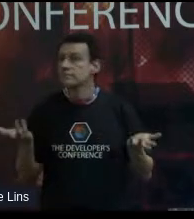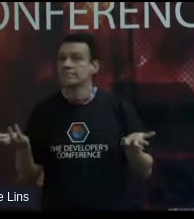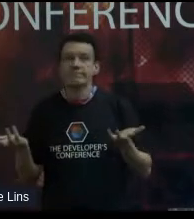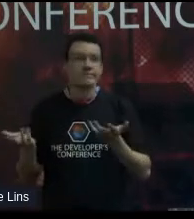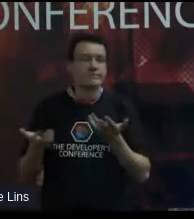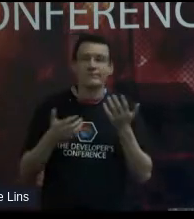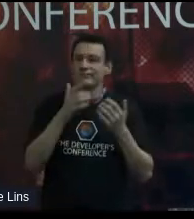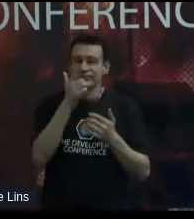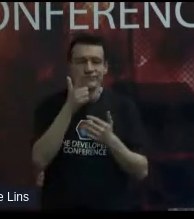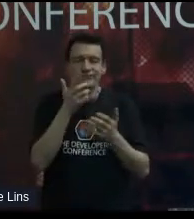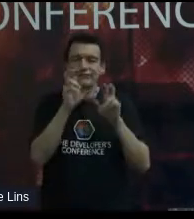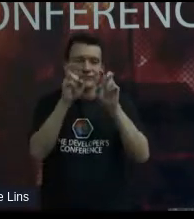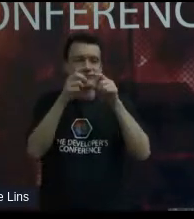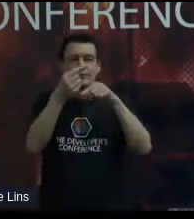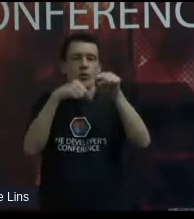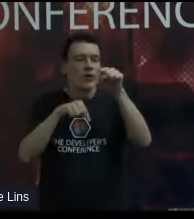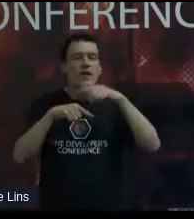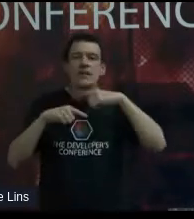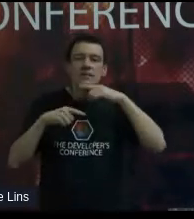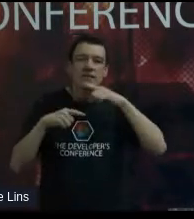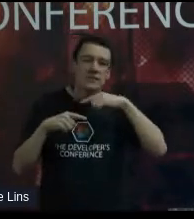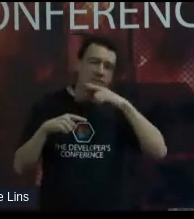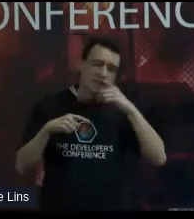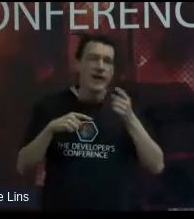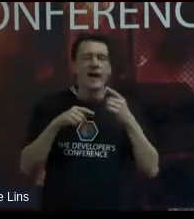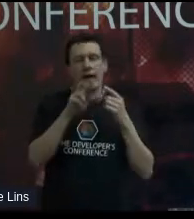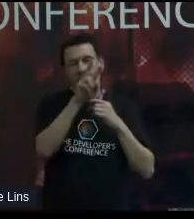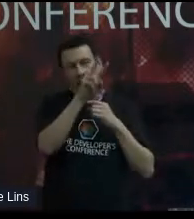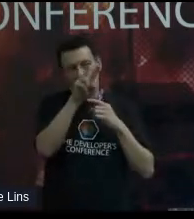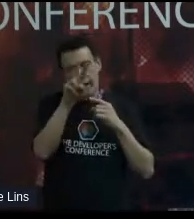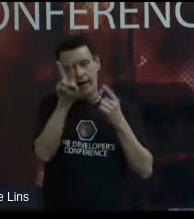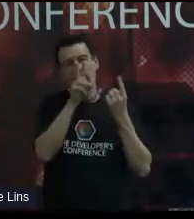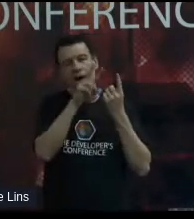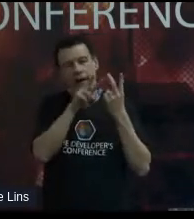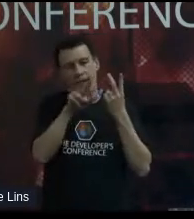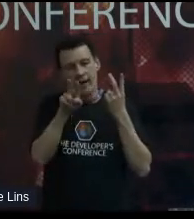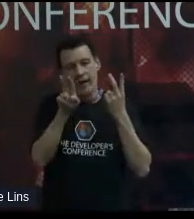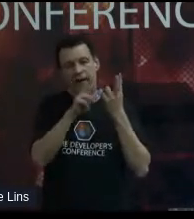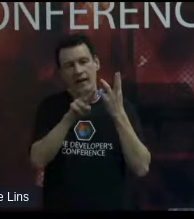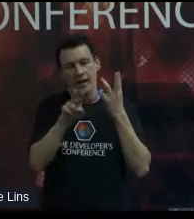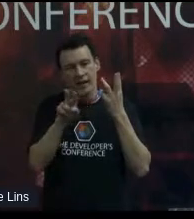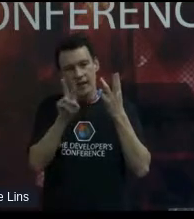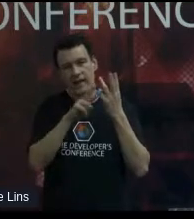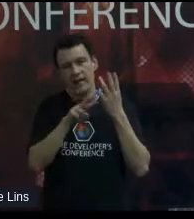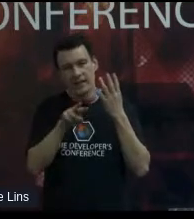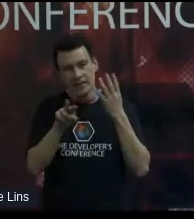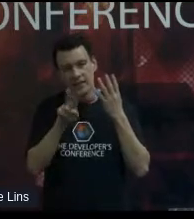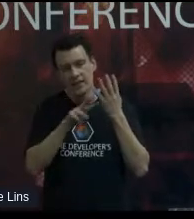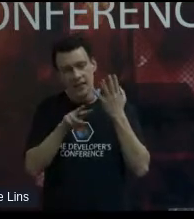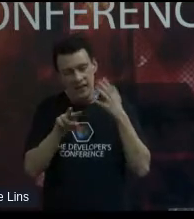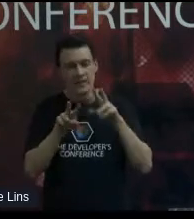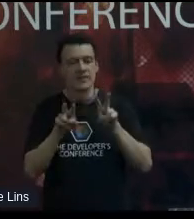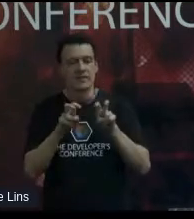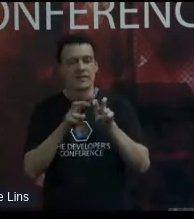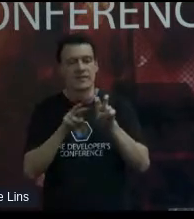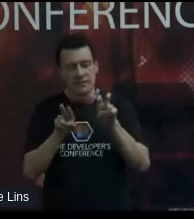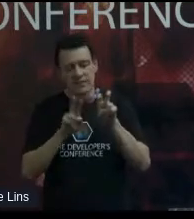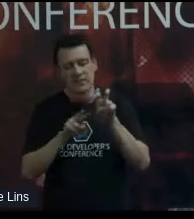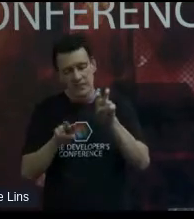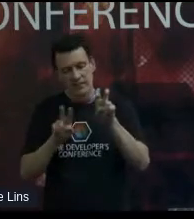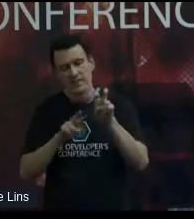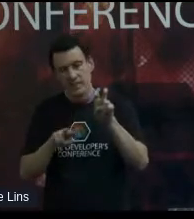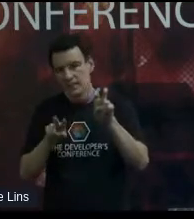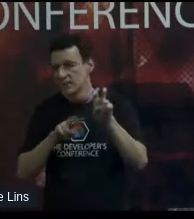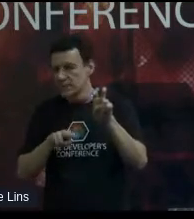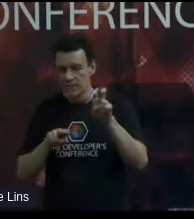passando por todos os elementos em tela até encontrar a opção desejada. O que é navegar por swipe? É fazer aquela